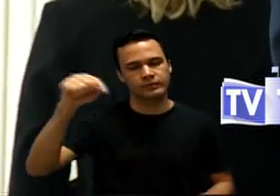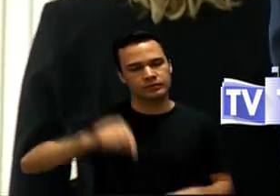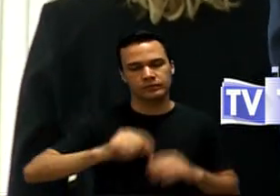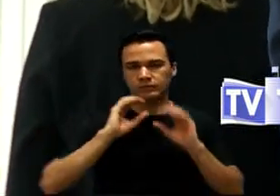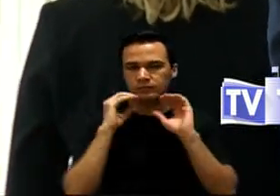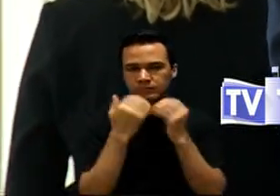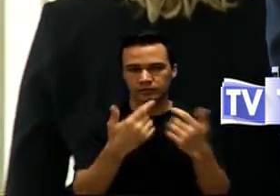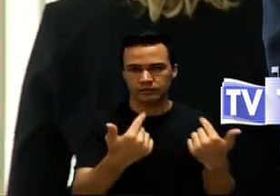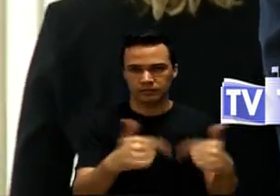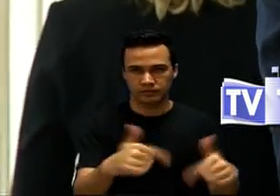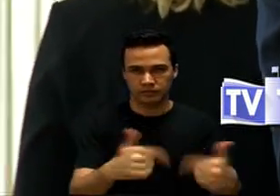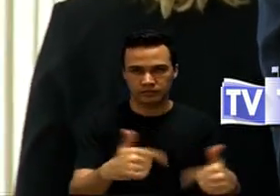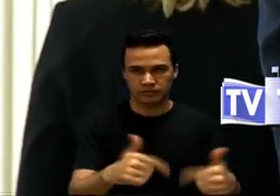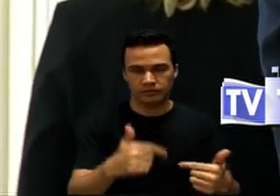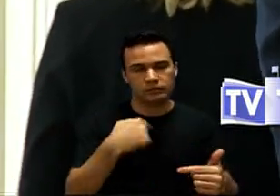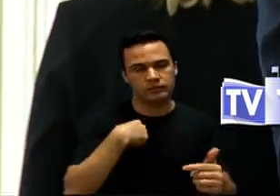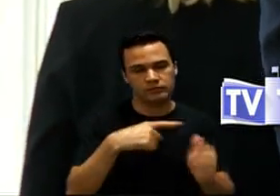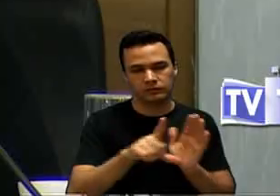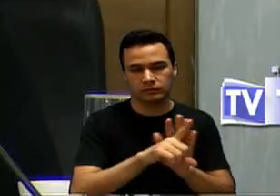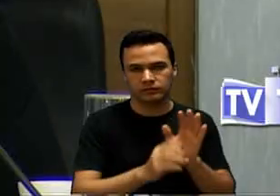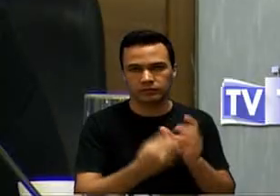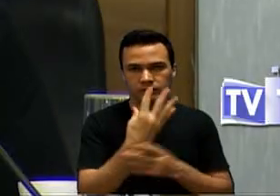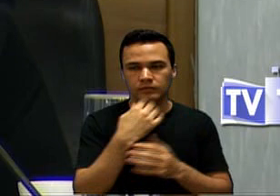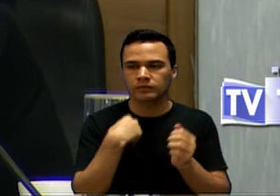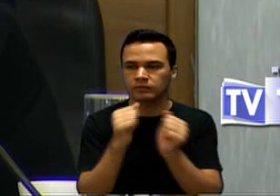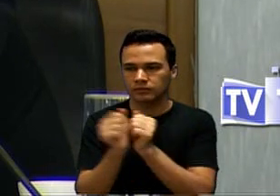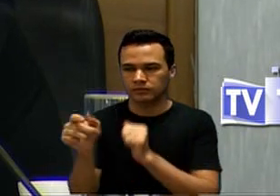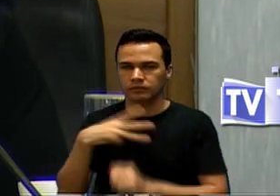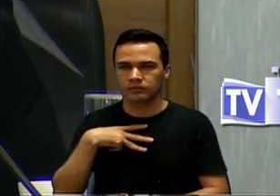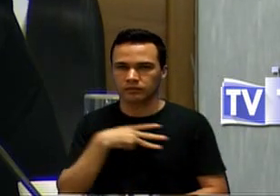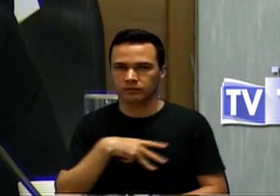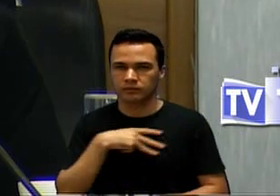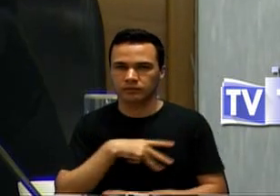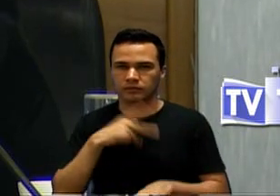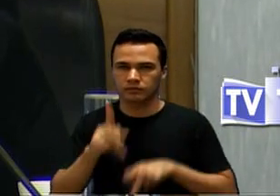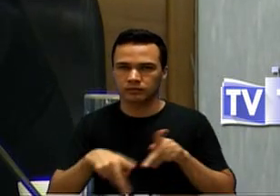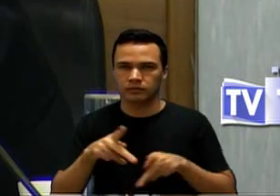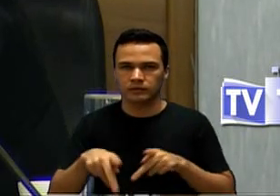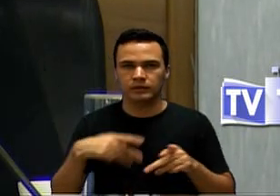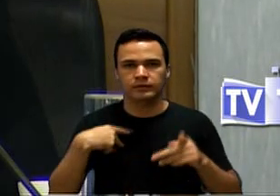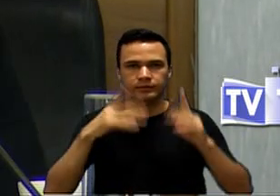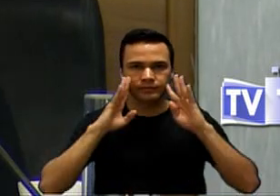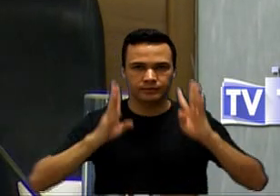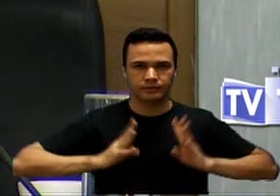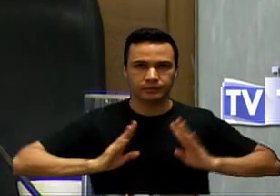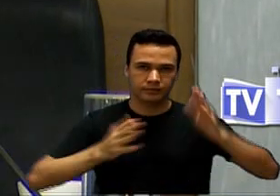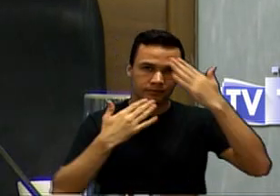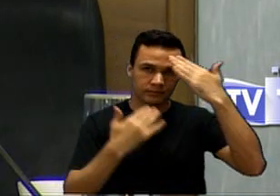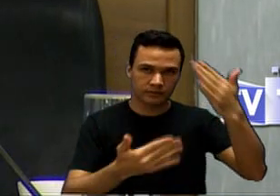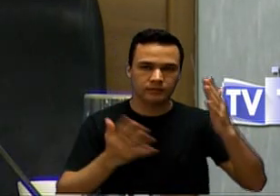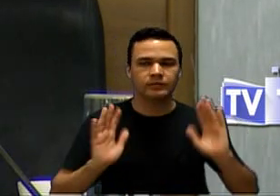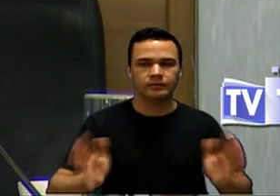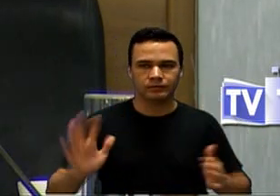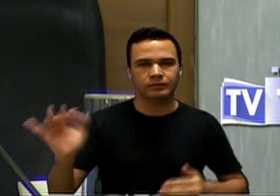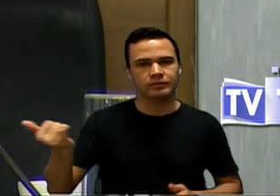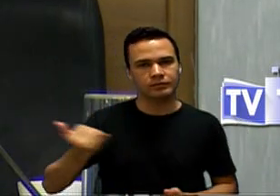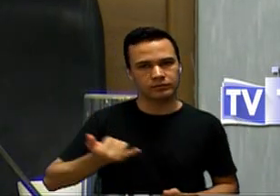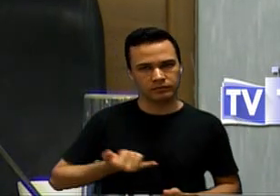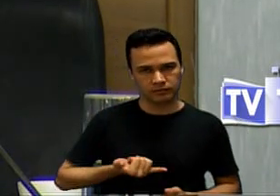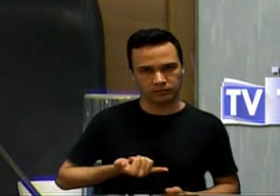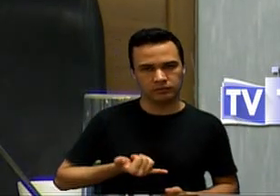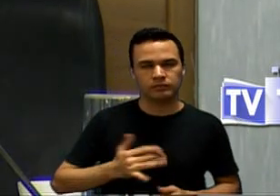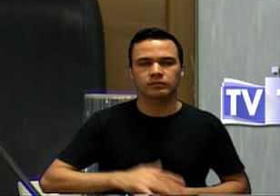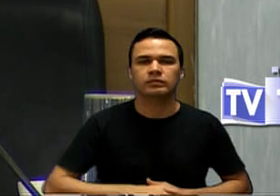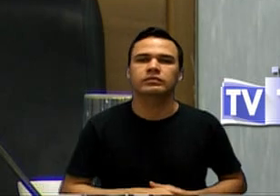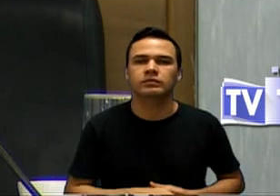plenário em atividade parlamentar junto ao Ministério Público, senhor presidente. Pela atenção, obrigado. O senhor já fez isso de uma maneira